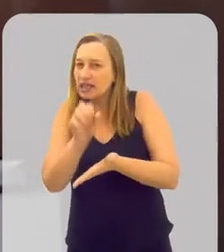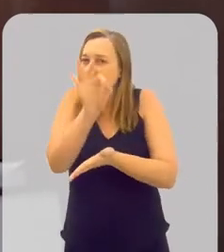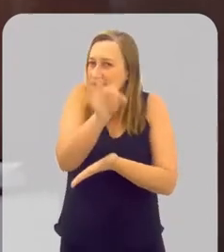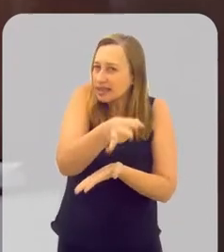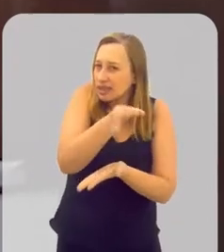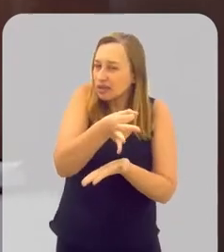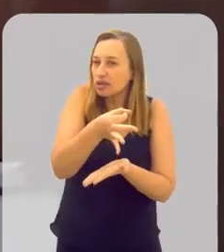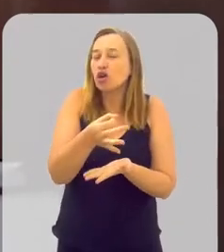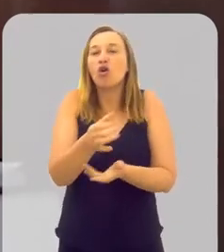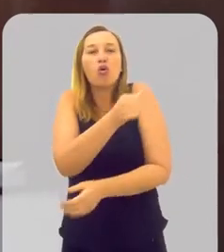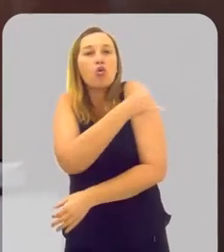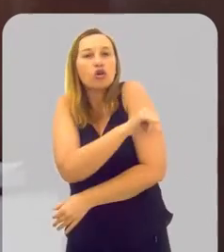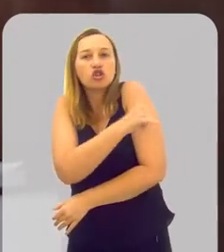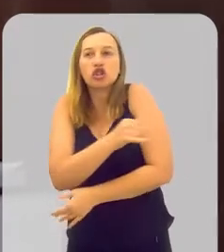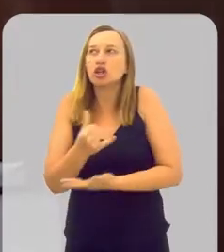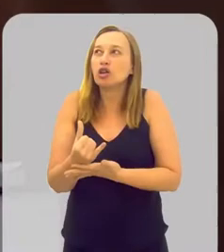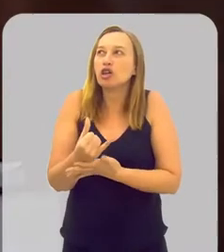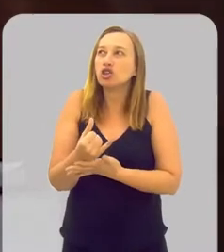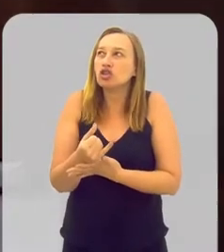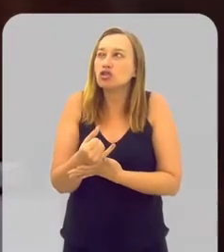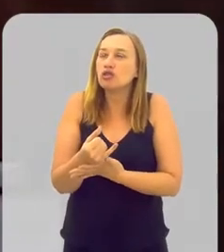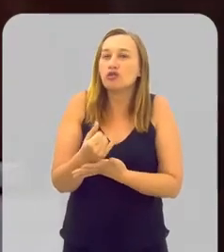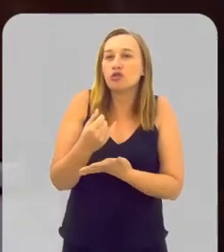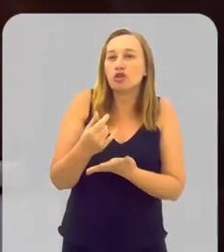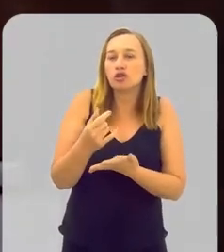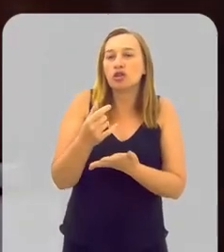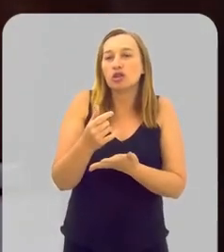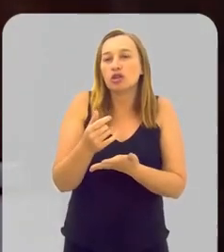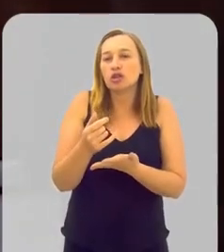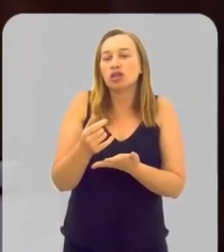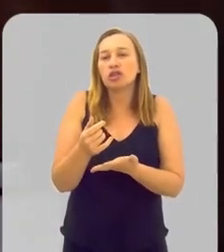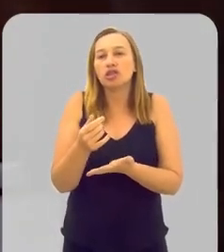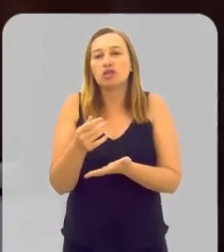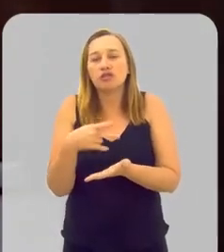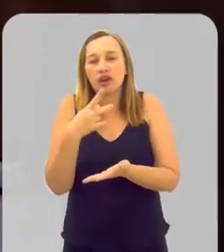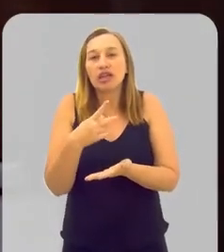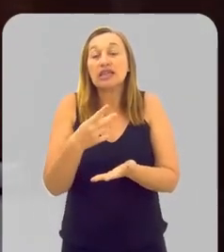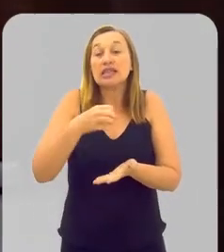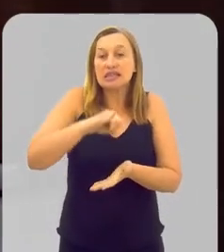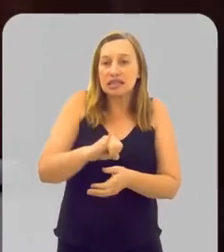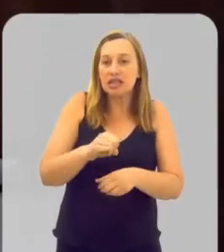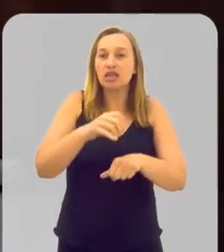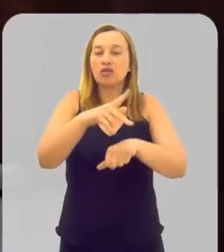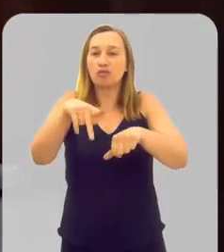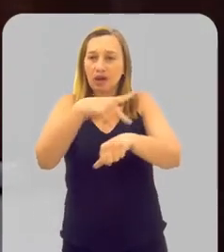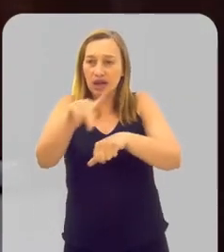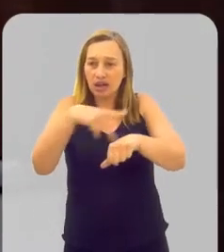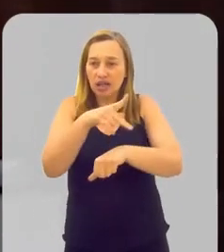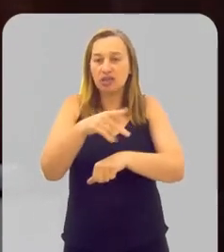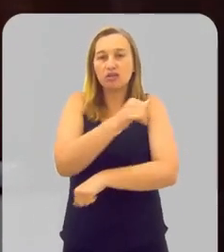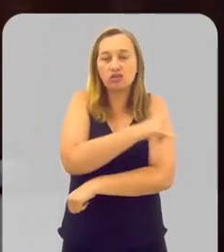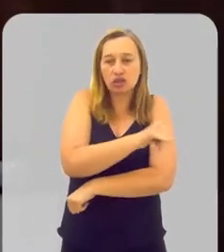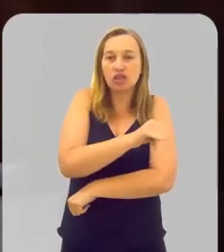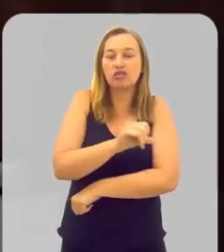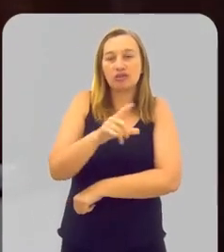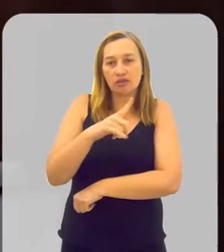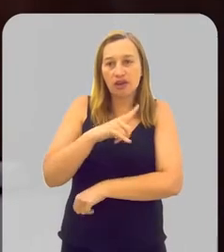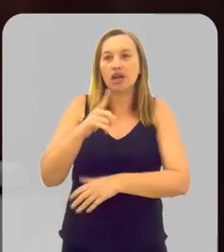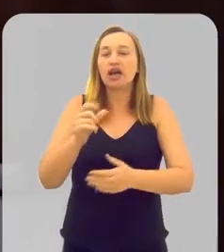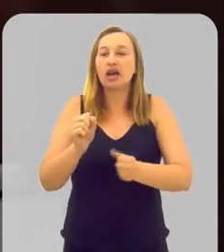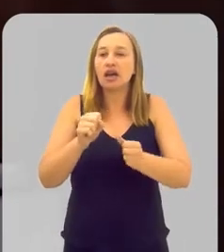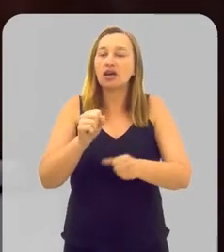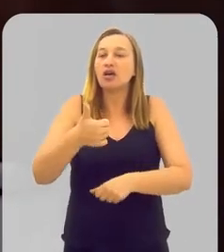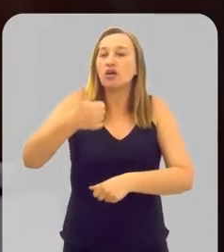gás, o Rio de Janeiro, a gente coloca isso no anuário, se o Rio de Janeiro fosse um país, ele seria o 10º maior